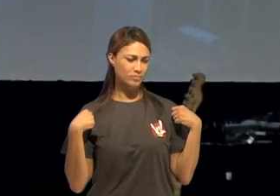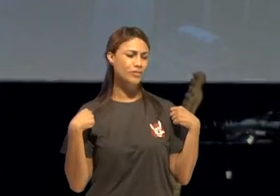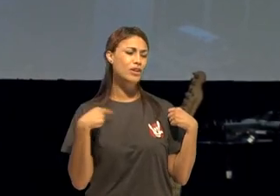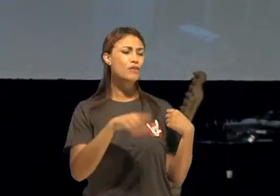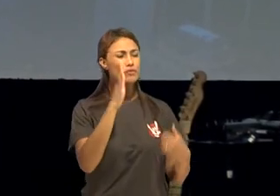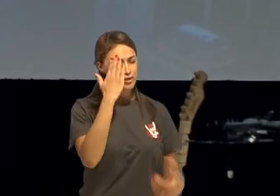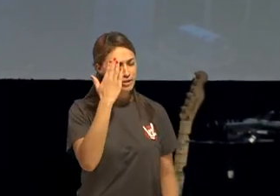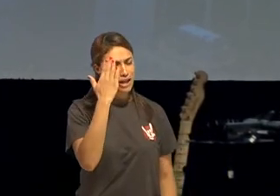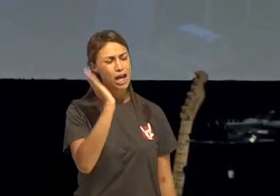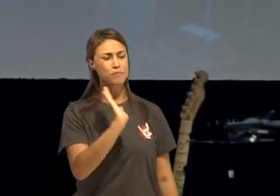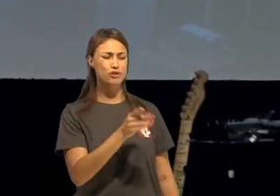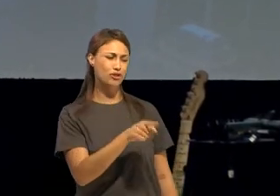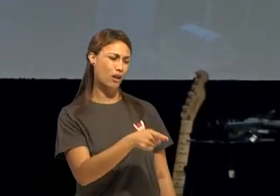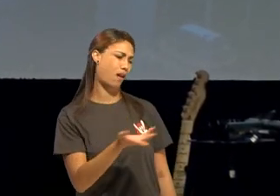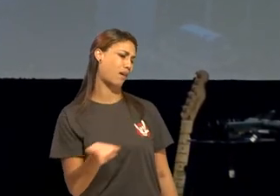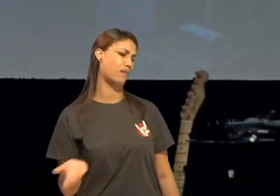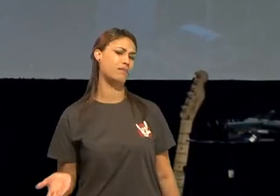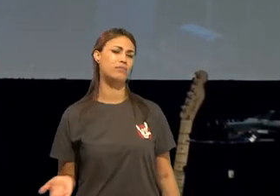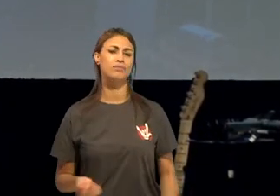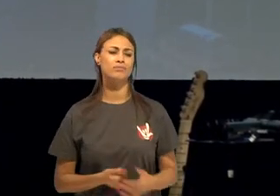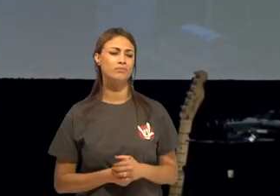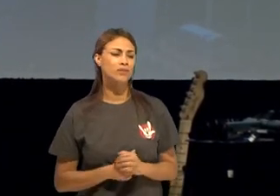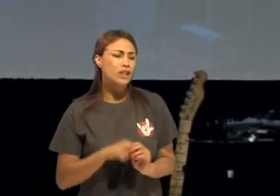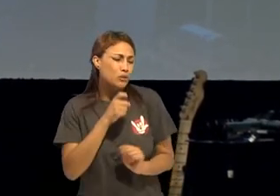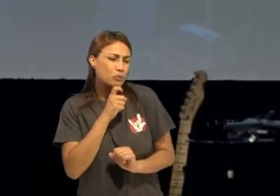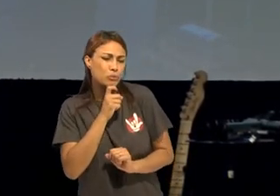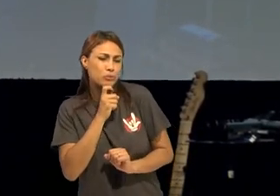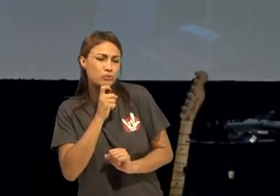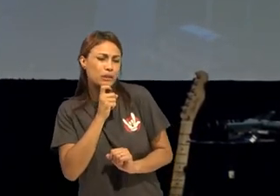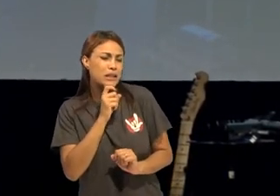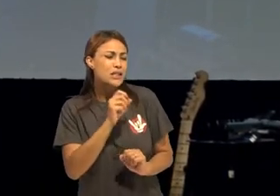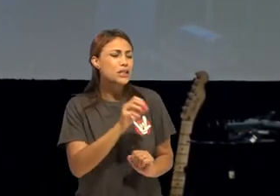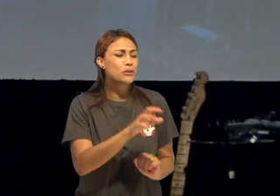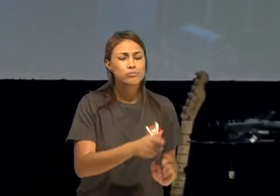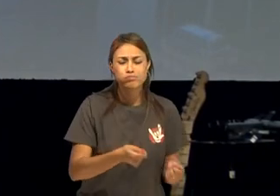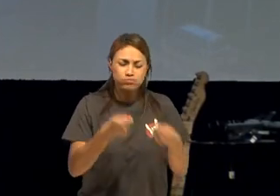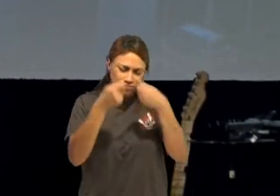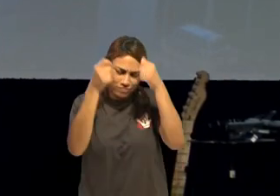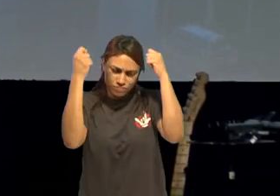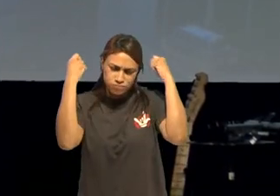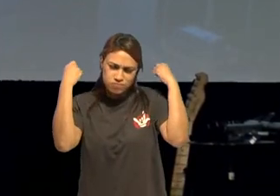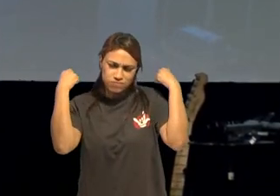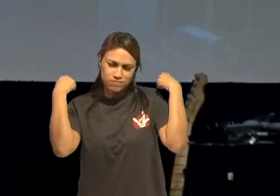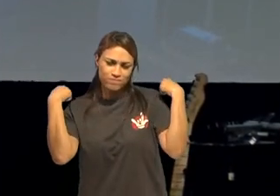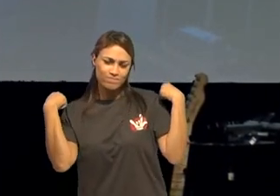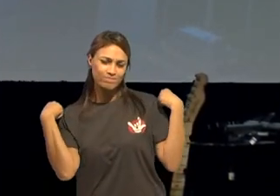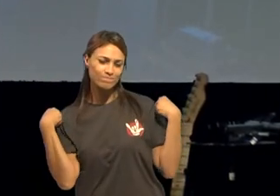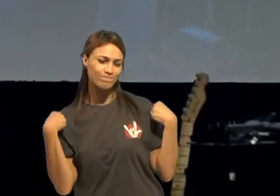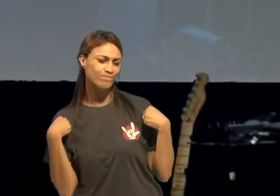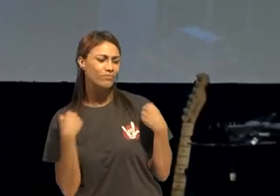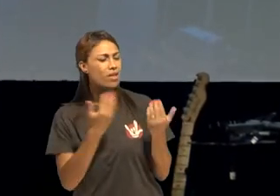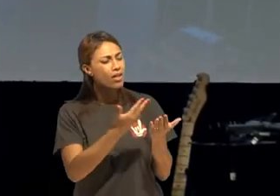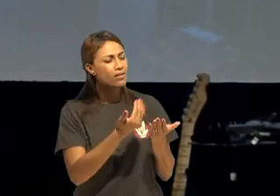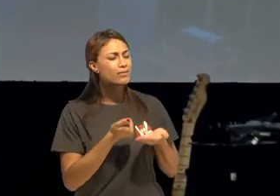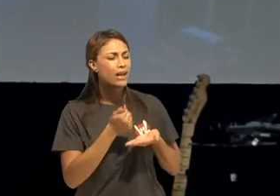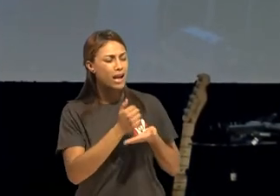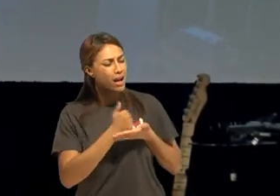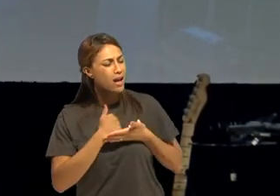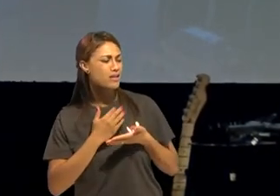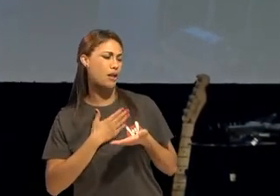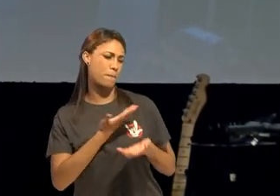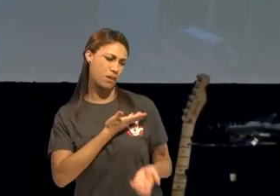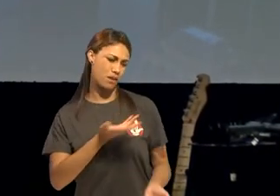Timóteo. Antes de chegar o inverno, traz a minha capa. Sabe aqueles pergaminhos que você me viu escrever? Traz para mim. Agora